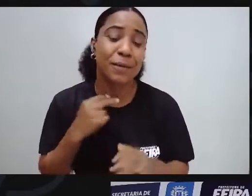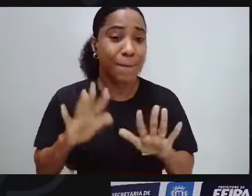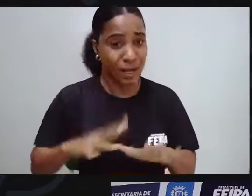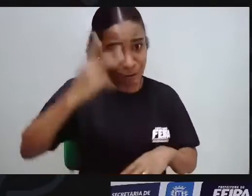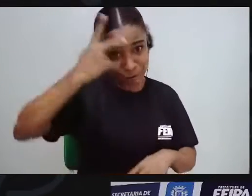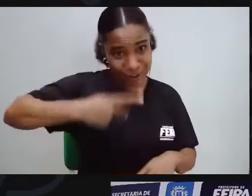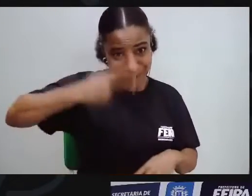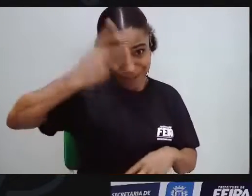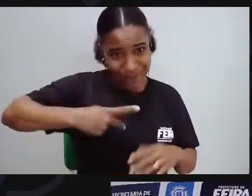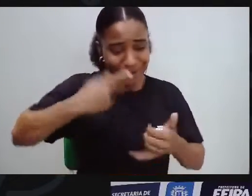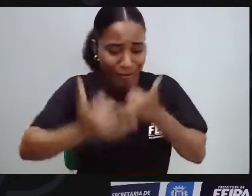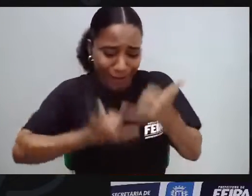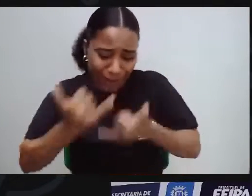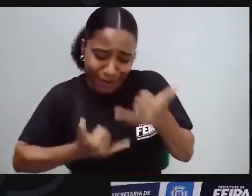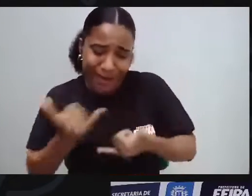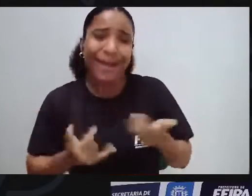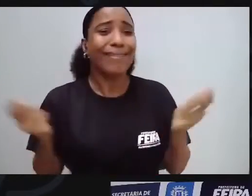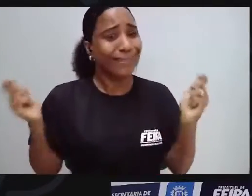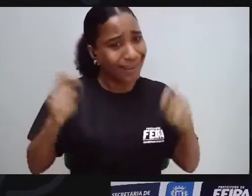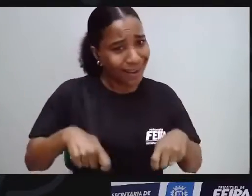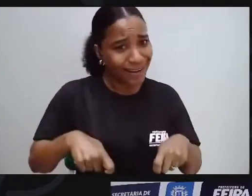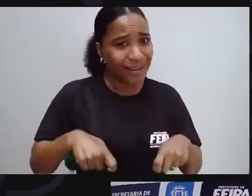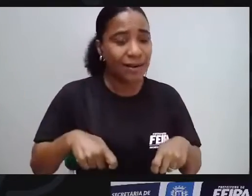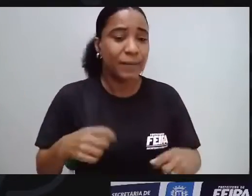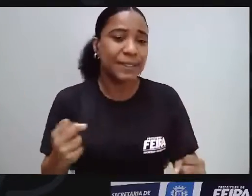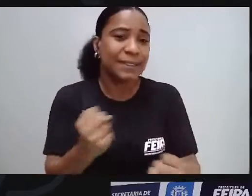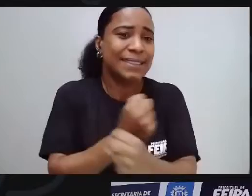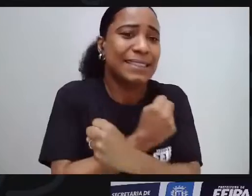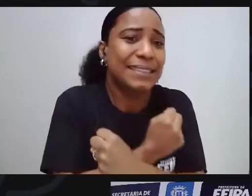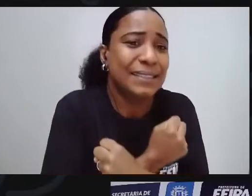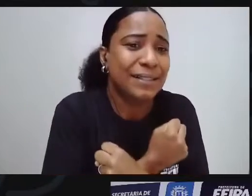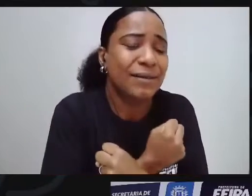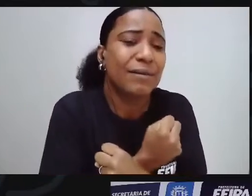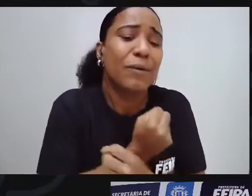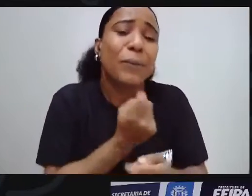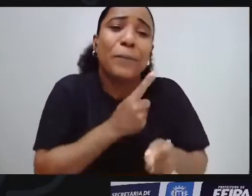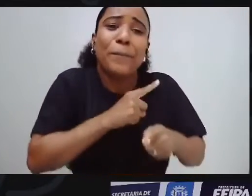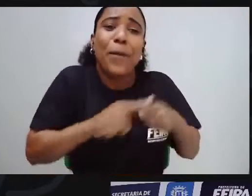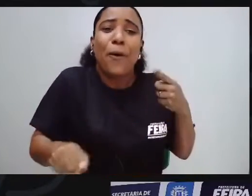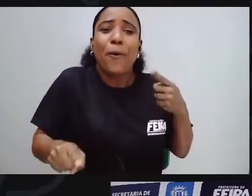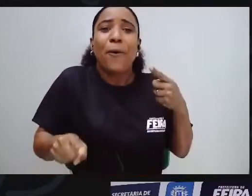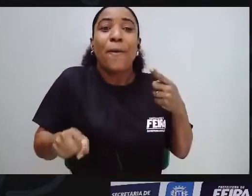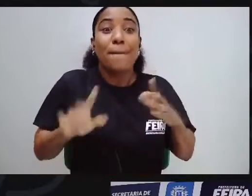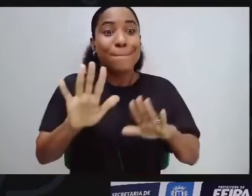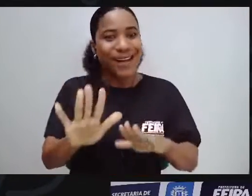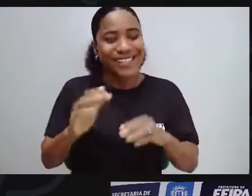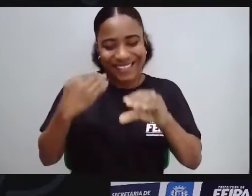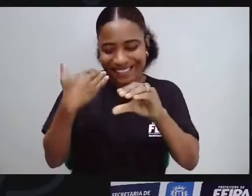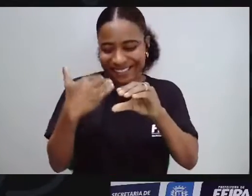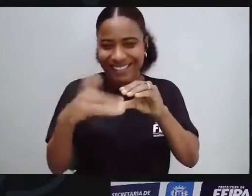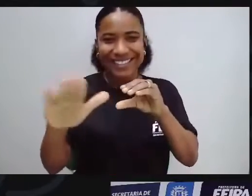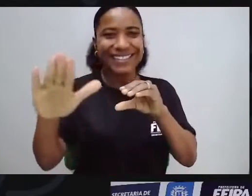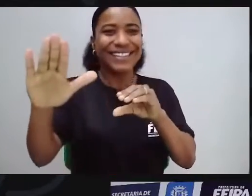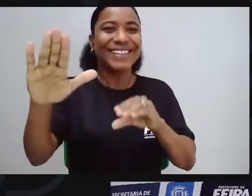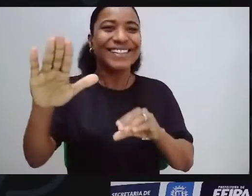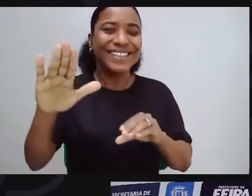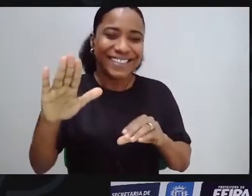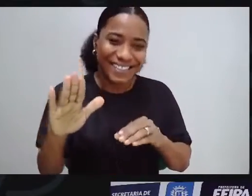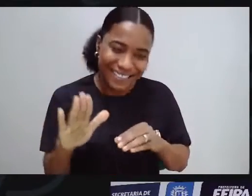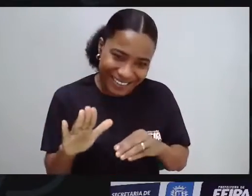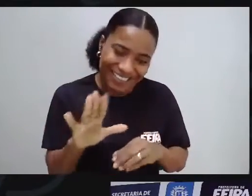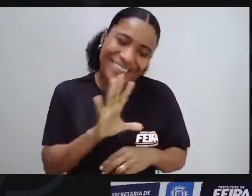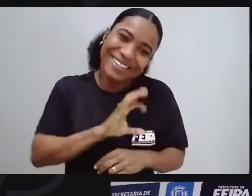sem poder abraçar mas vale mandar mensagem de carinho as saudades são muitas